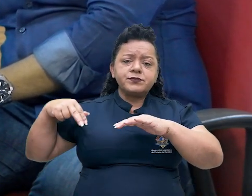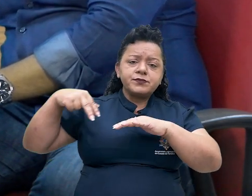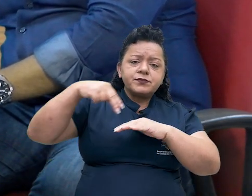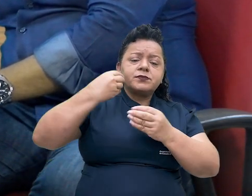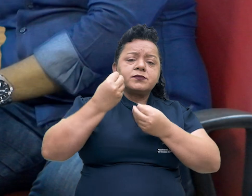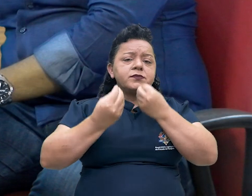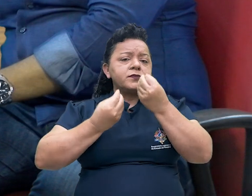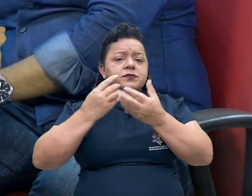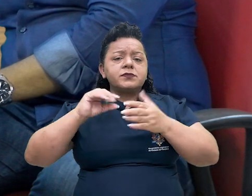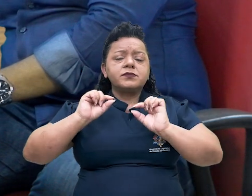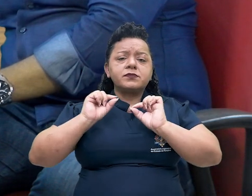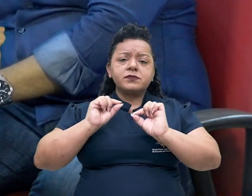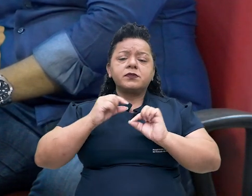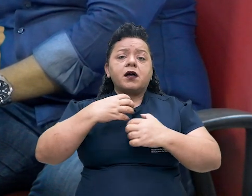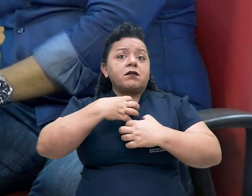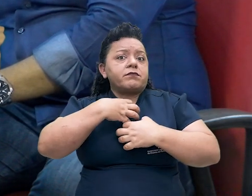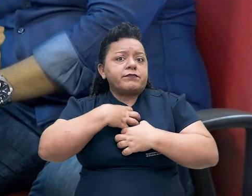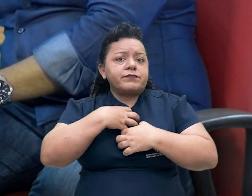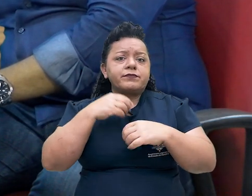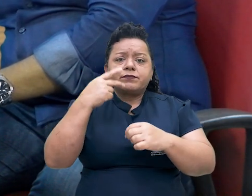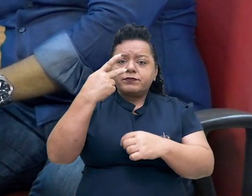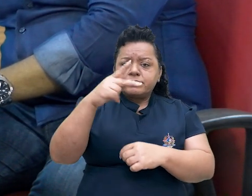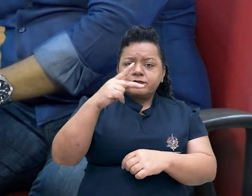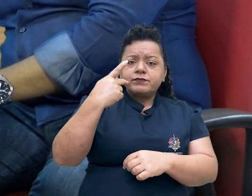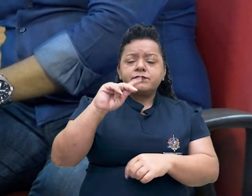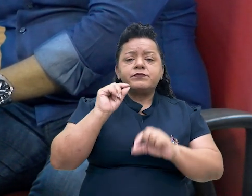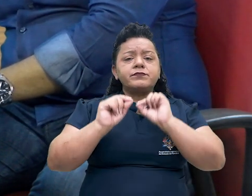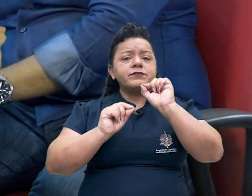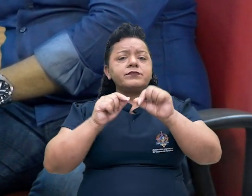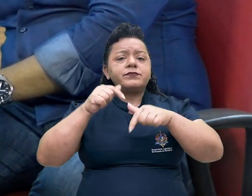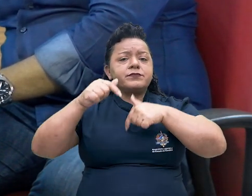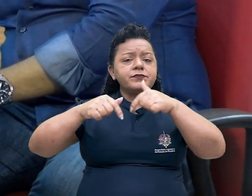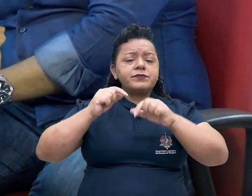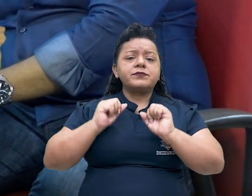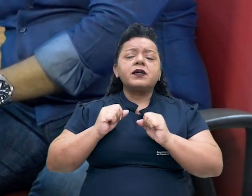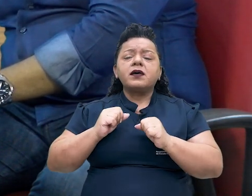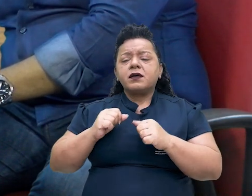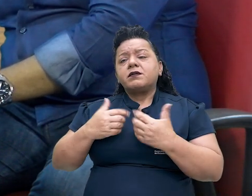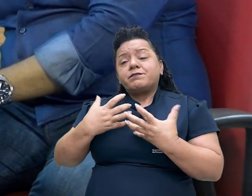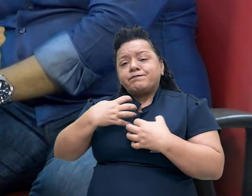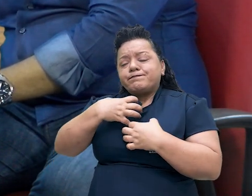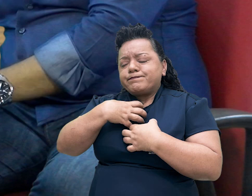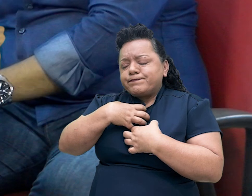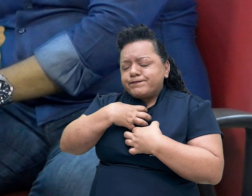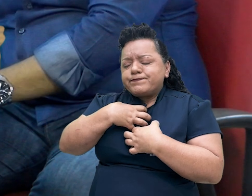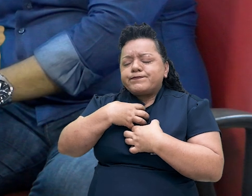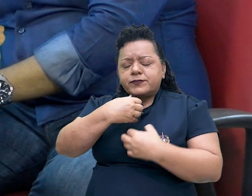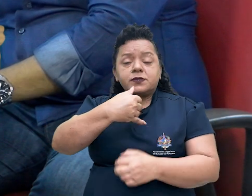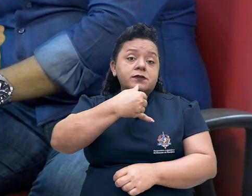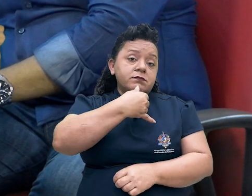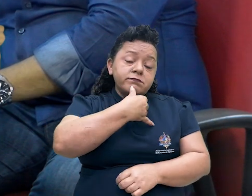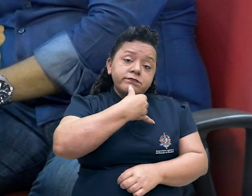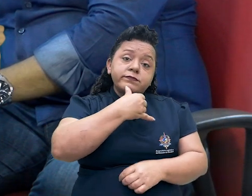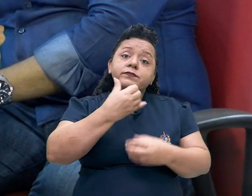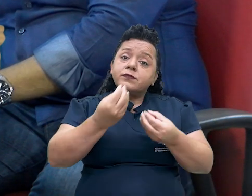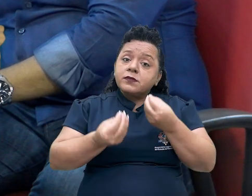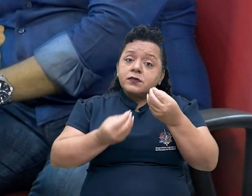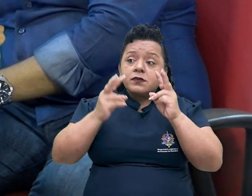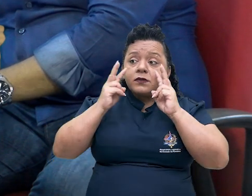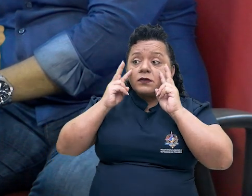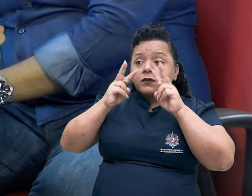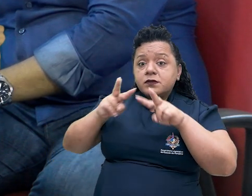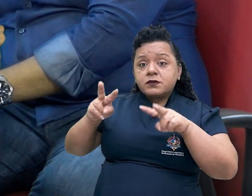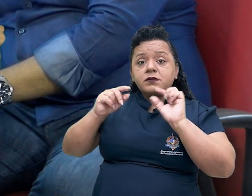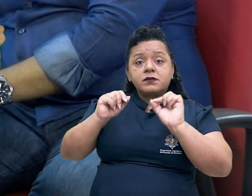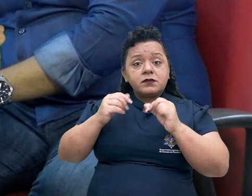que atravessando o rio andando como é que é o sentimento para vocês que trabalham com isso é um sentimento de muita tristeza porque a